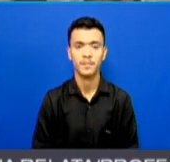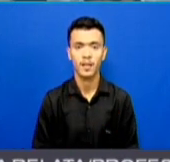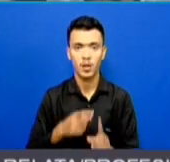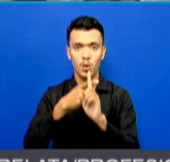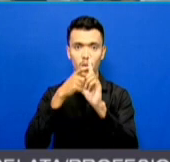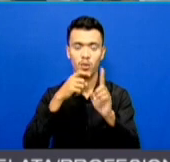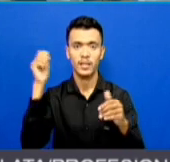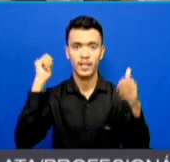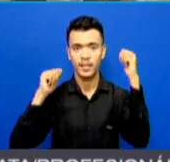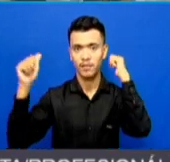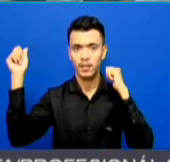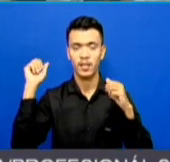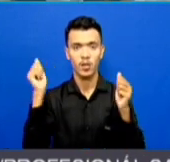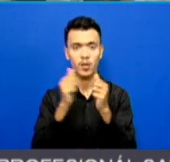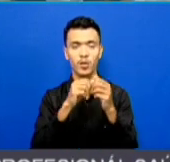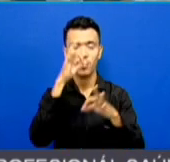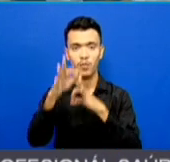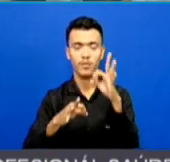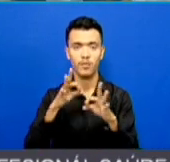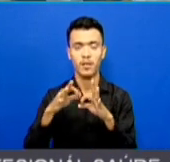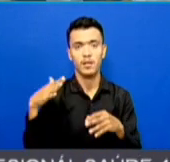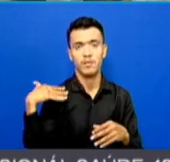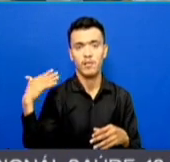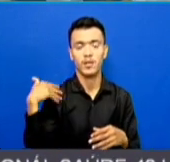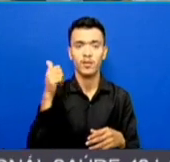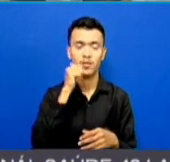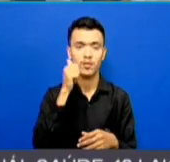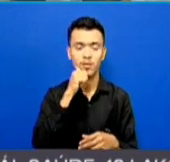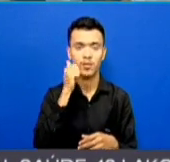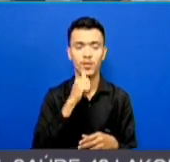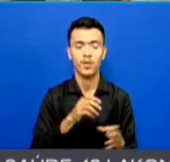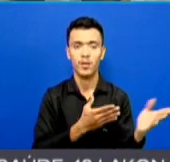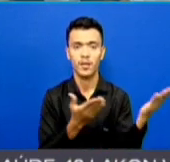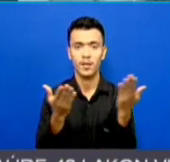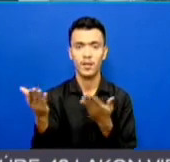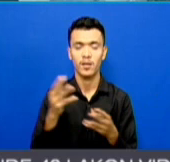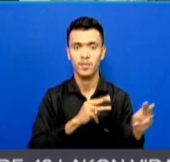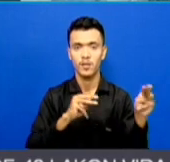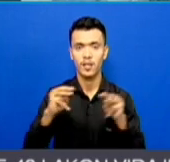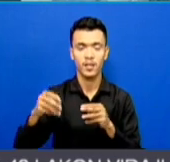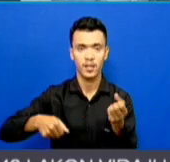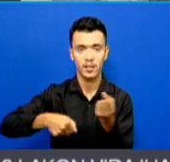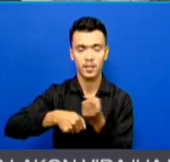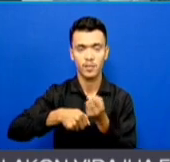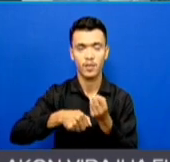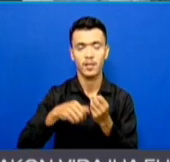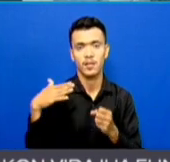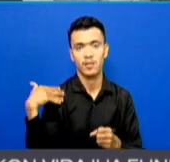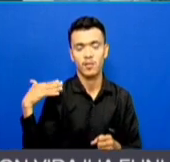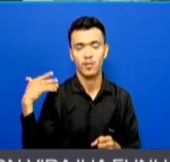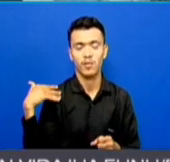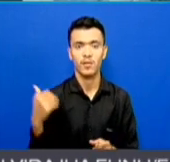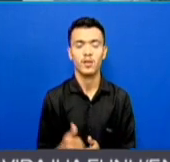Escove valor líder de evento ne, o esperança feto no foi ensaio feto se ativo, o de lore mudança no suporte empoderar adolescente no